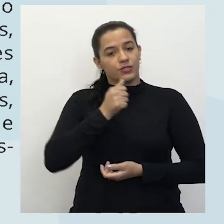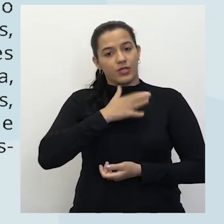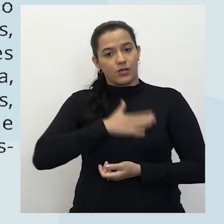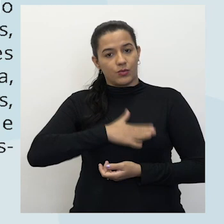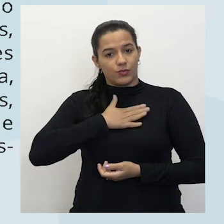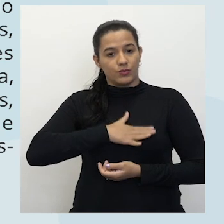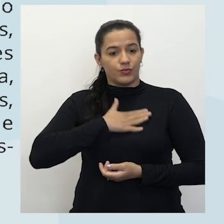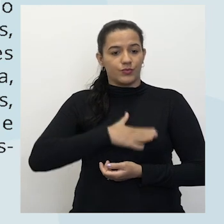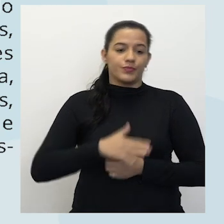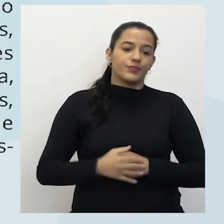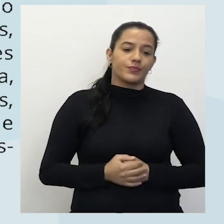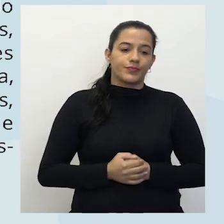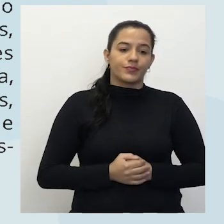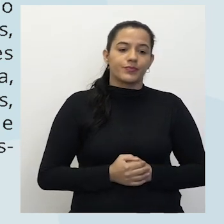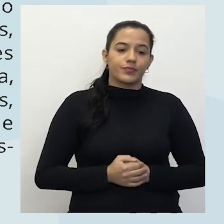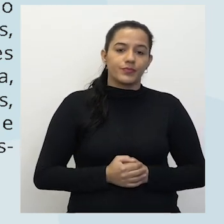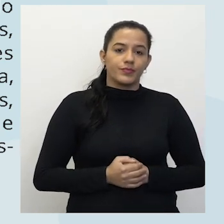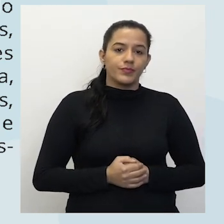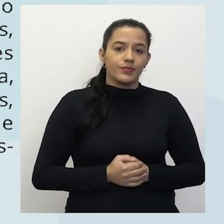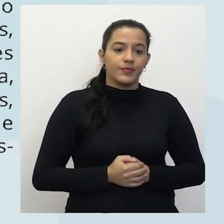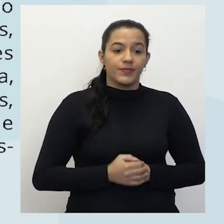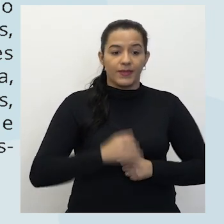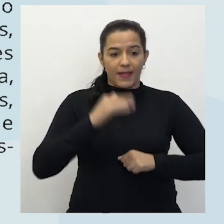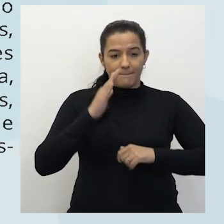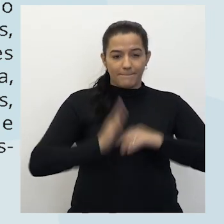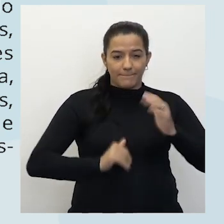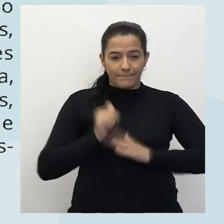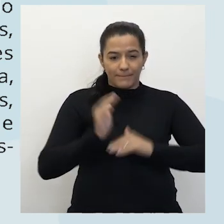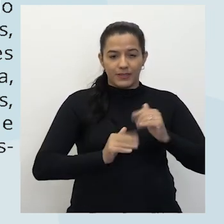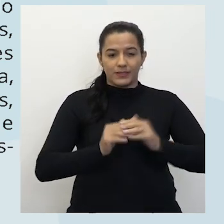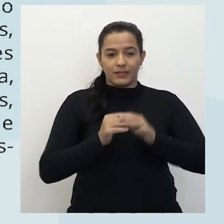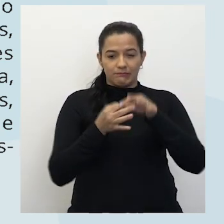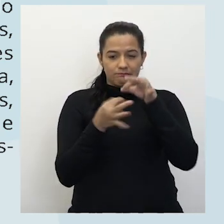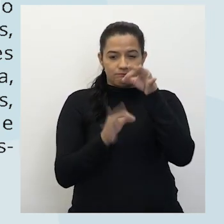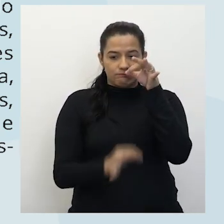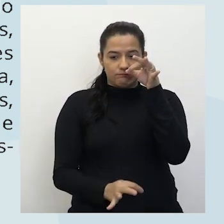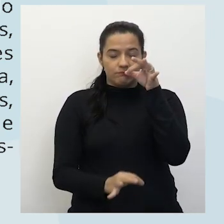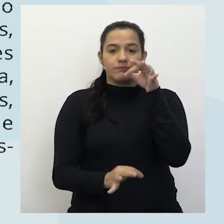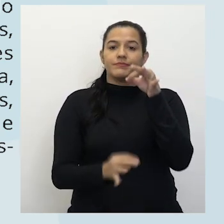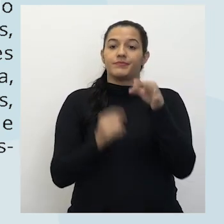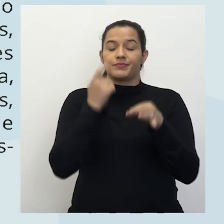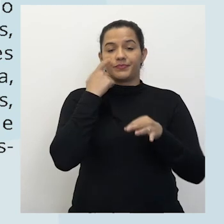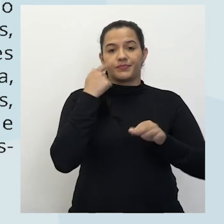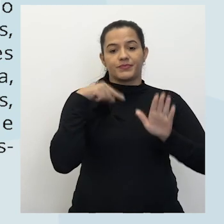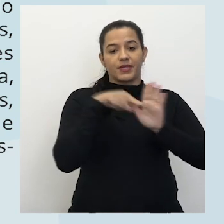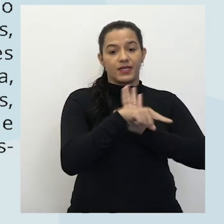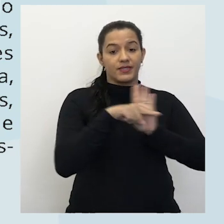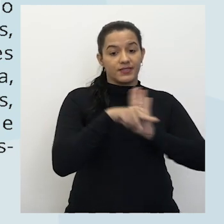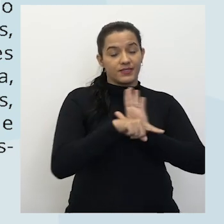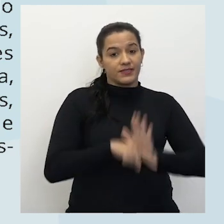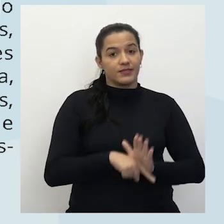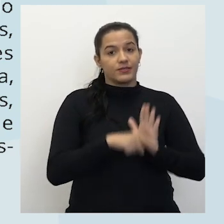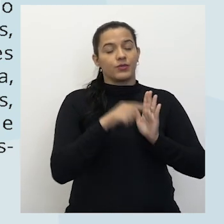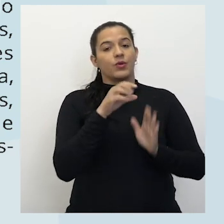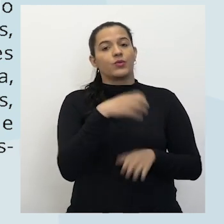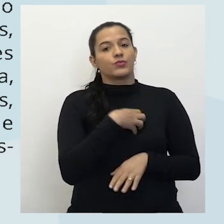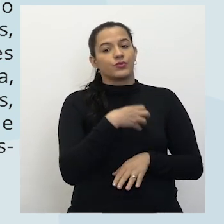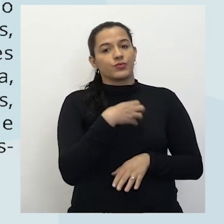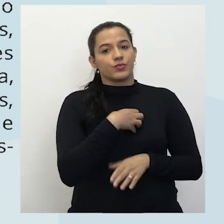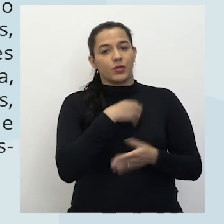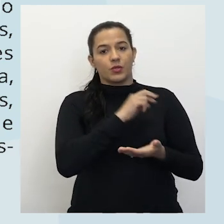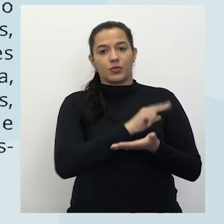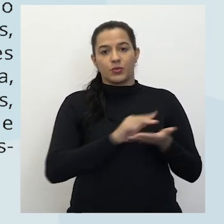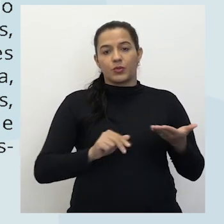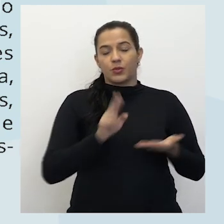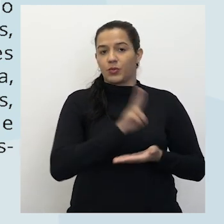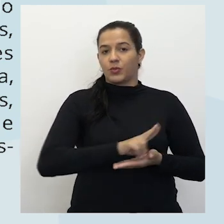criar. A habilidade, aquela habilidade enorme de novo, vamos lá. Vai. Analisar os efeitos de sentido decorrentes do uso